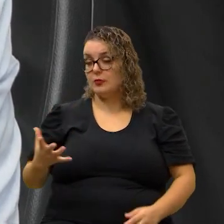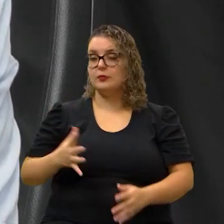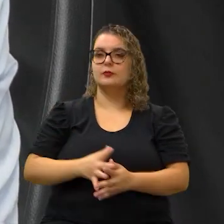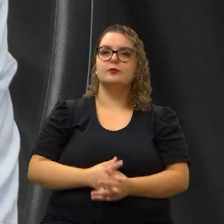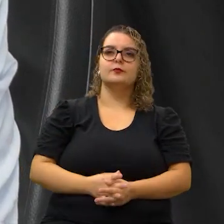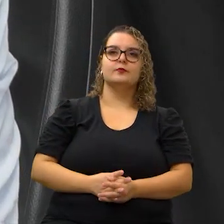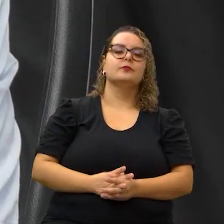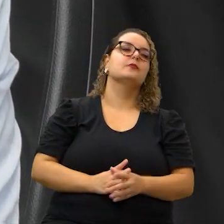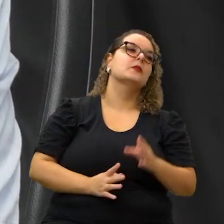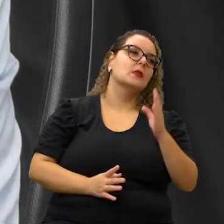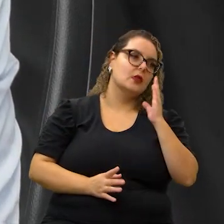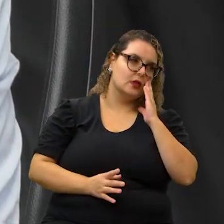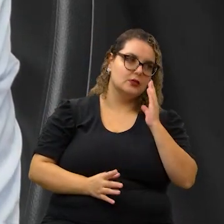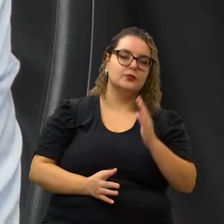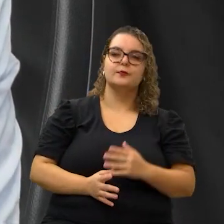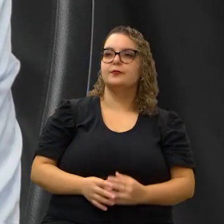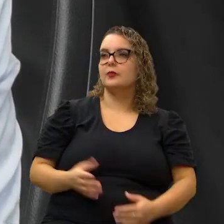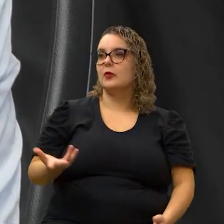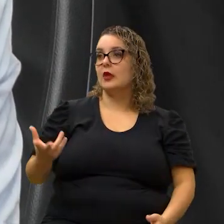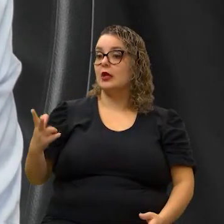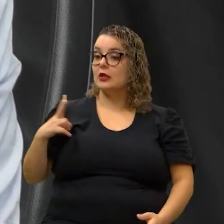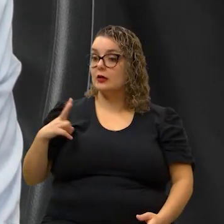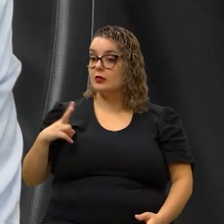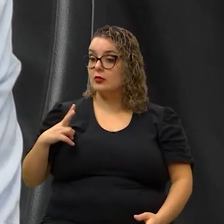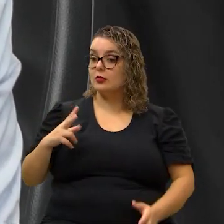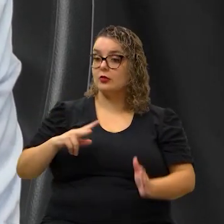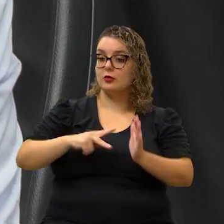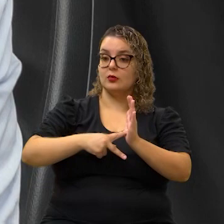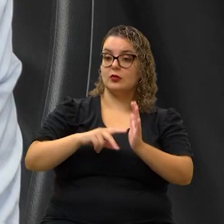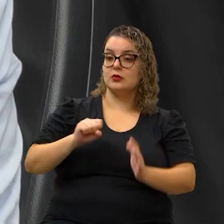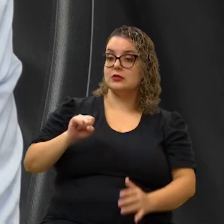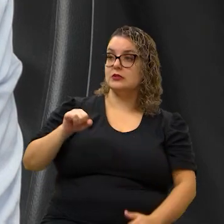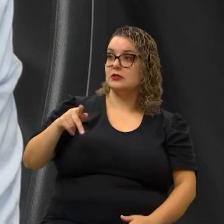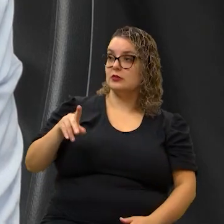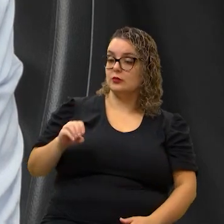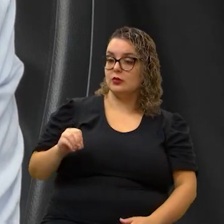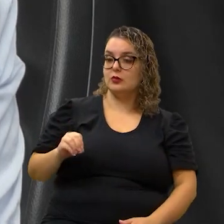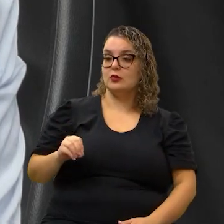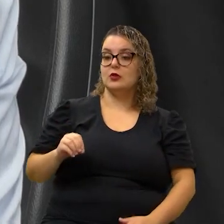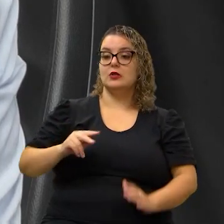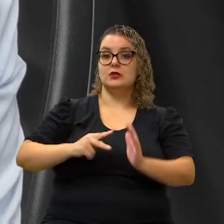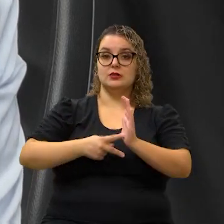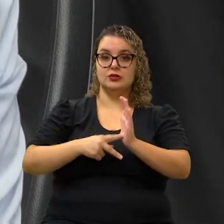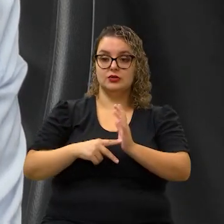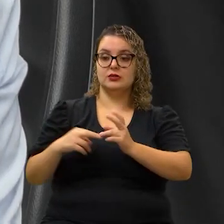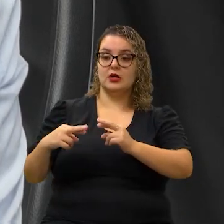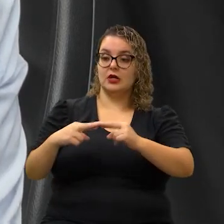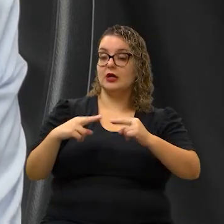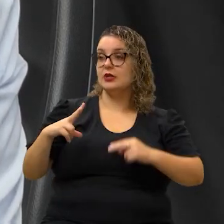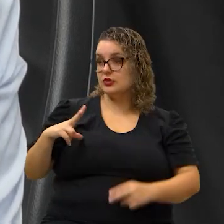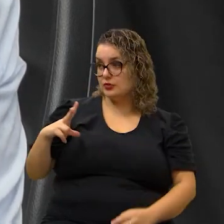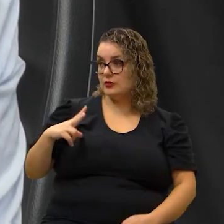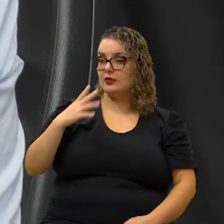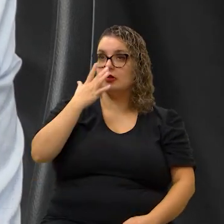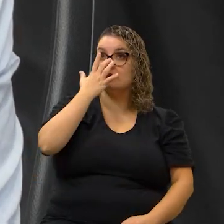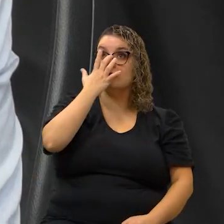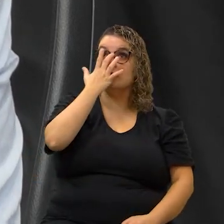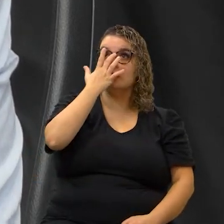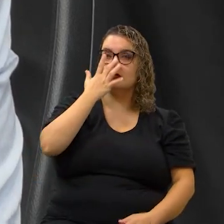Tá. E na rede privada eles participaram muito tempo do Simpro, que é o Sindicato dos Professores da Rede Privada.